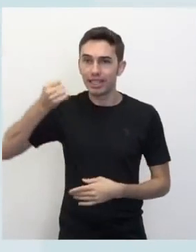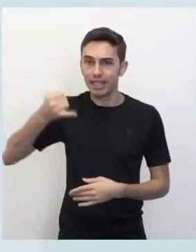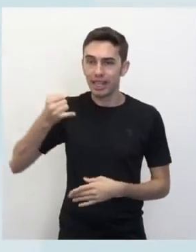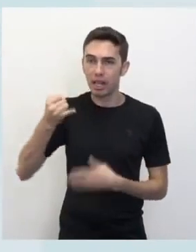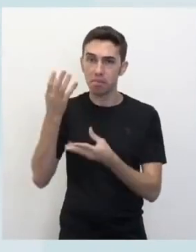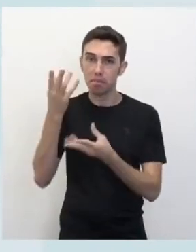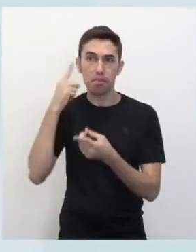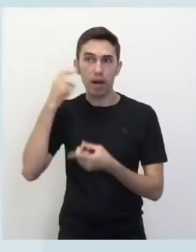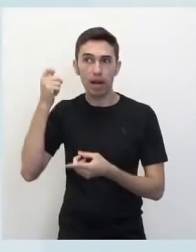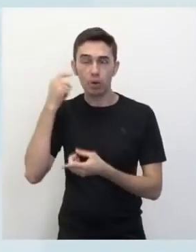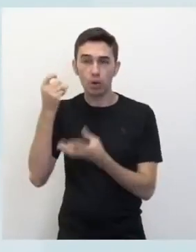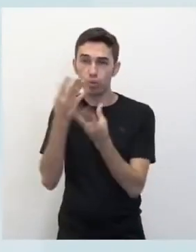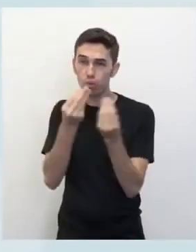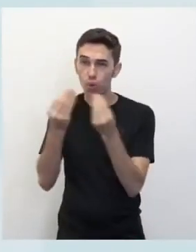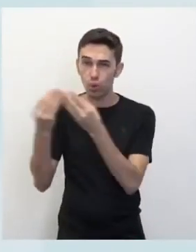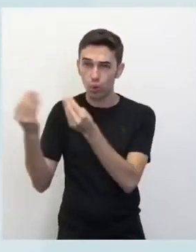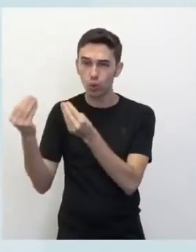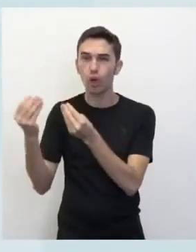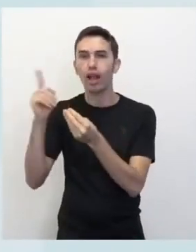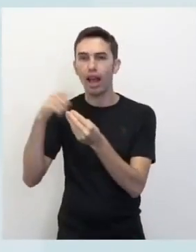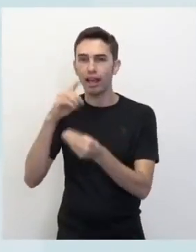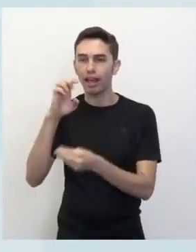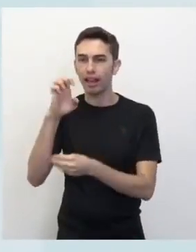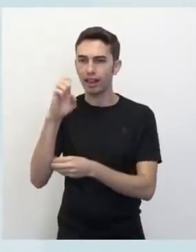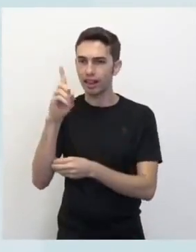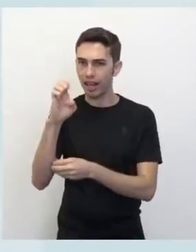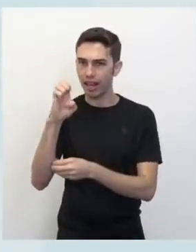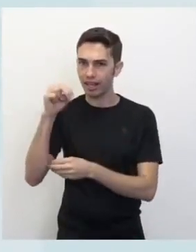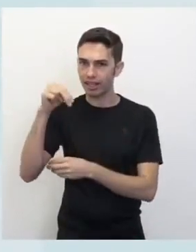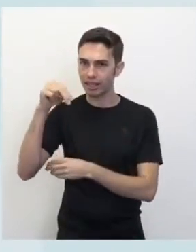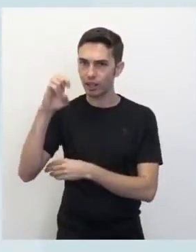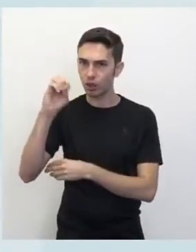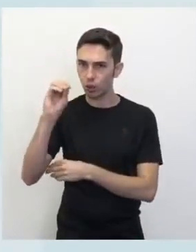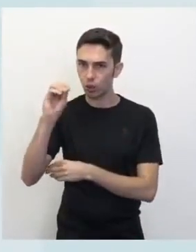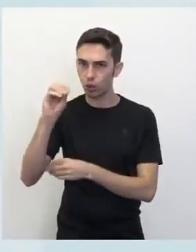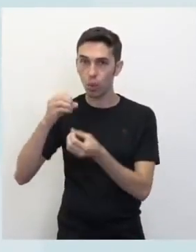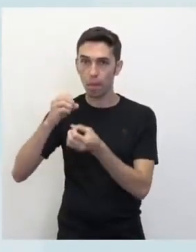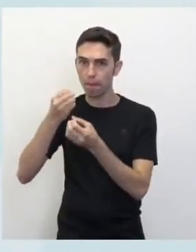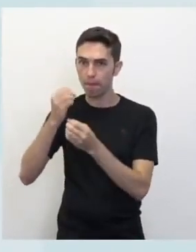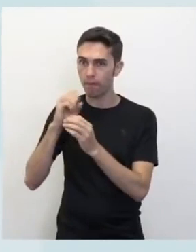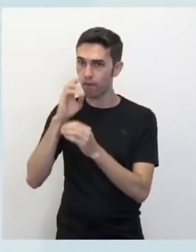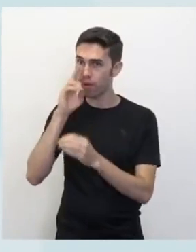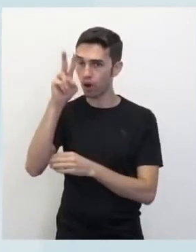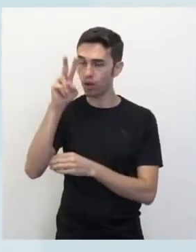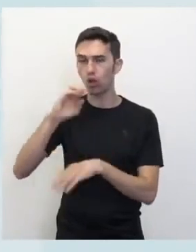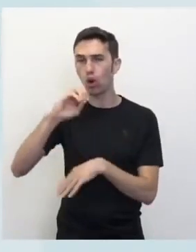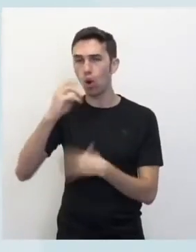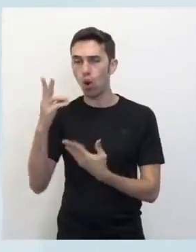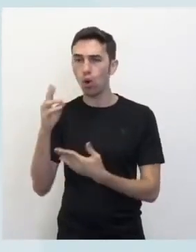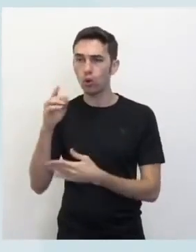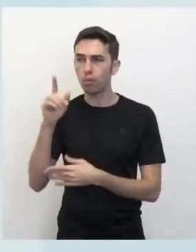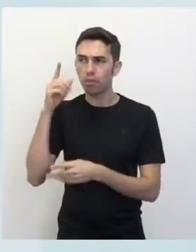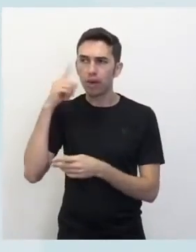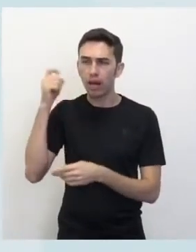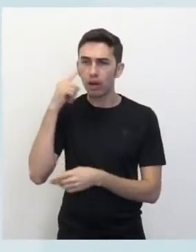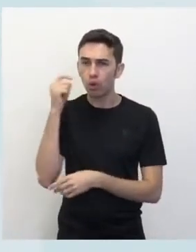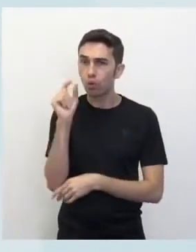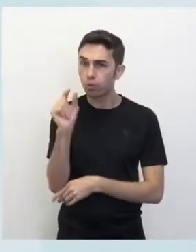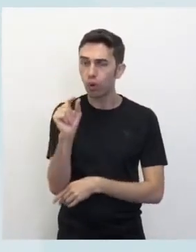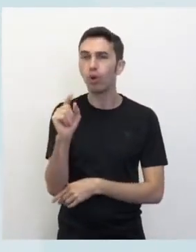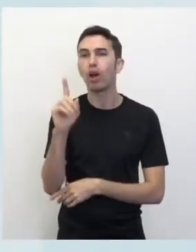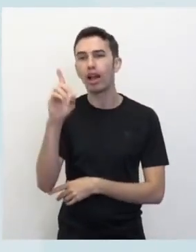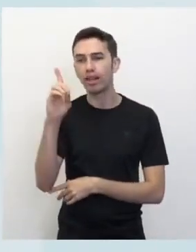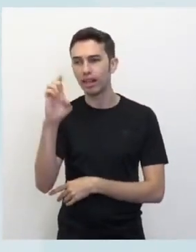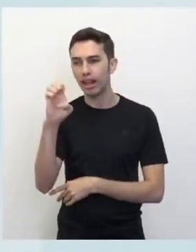propriedade necessária para classificarmos como mais denso o momento que possui muitos sons simultâneos e menos denso o momento que possui